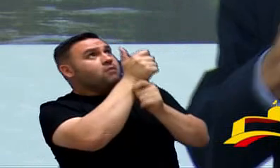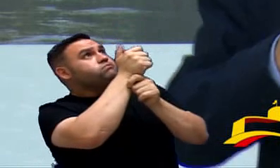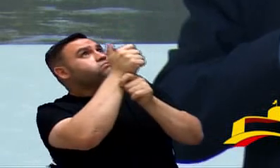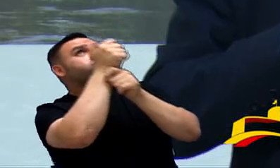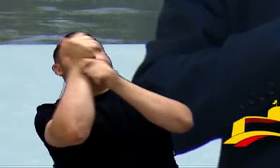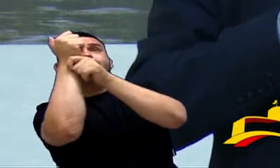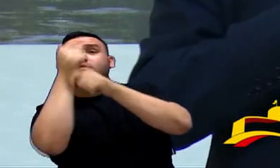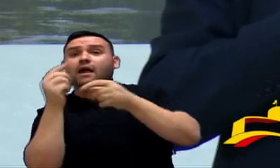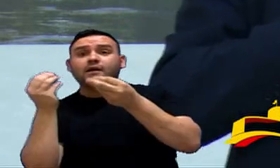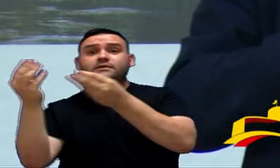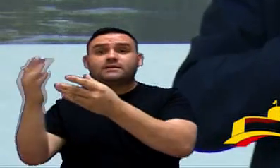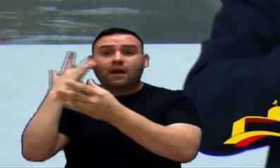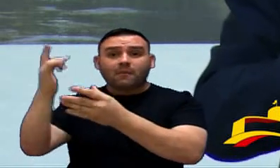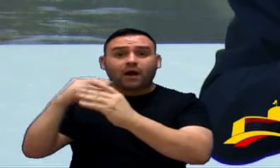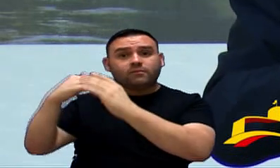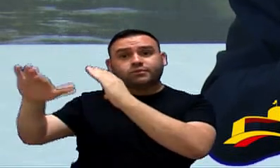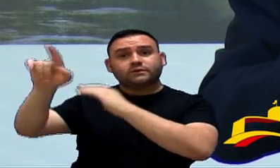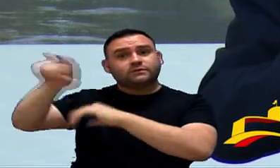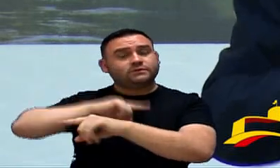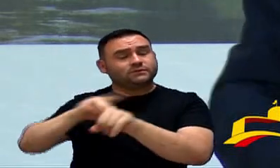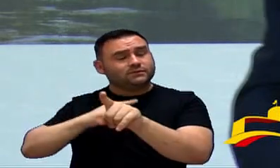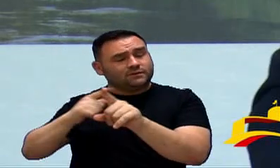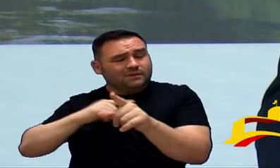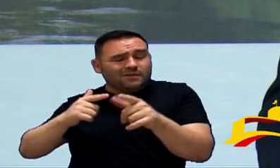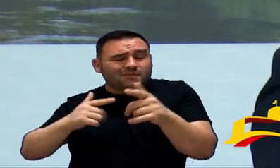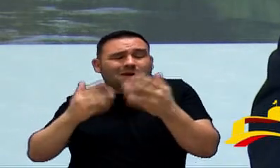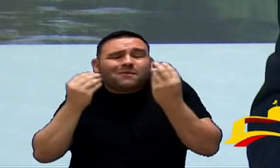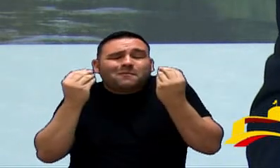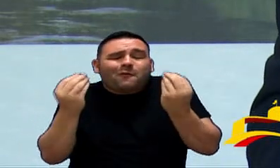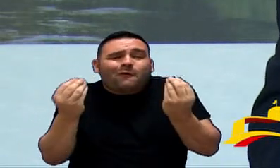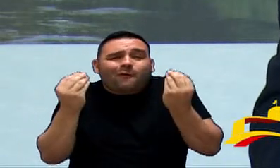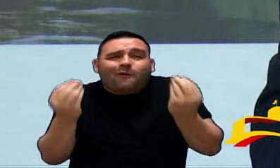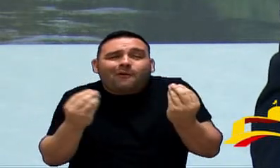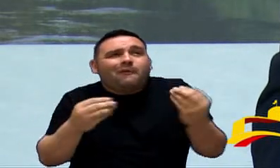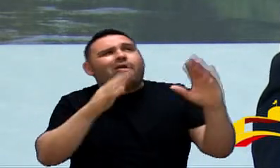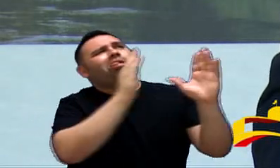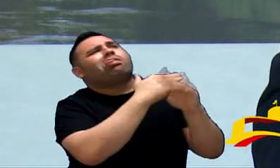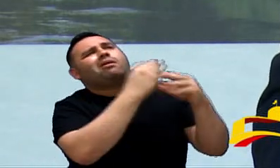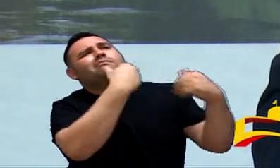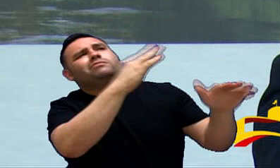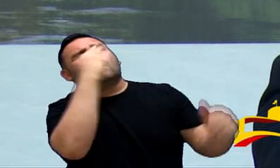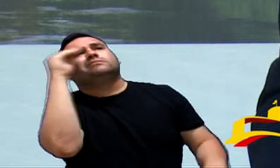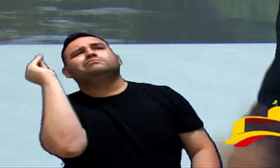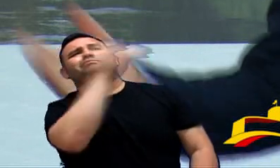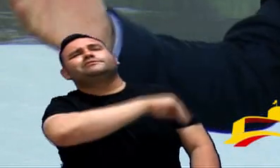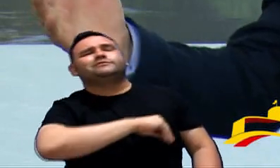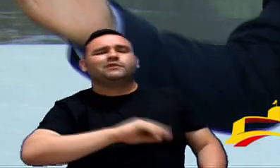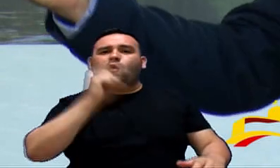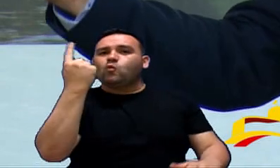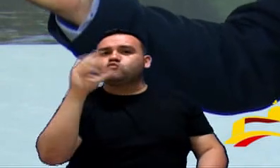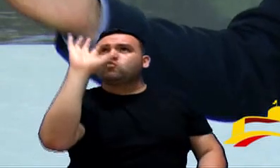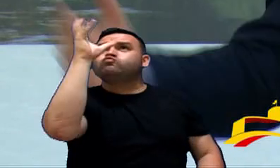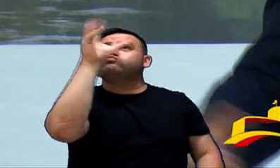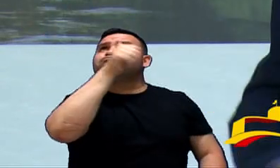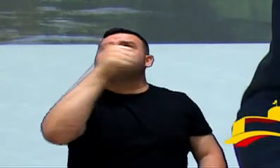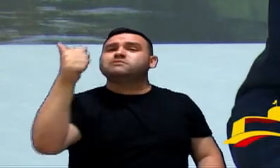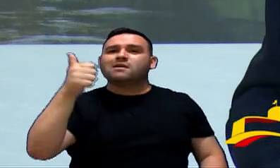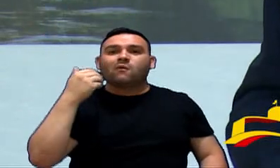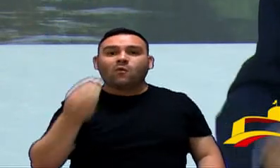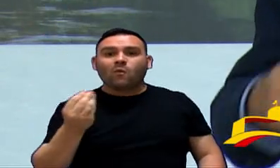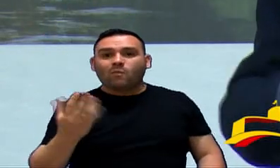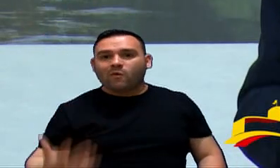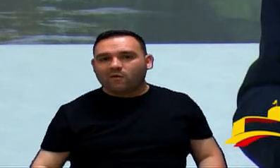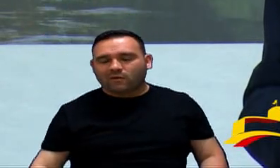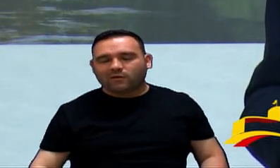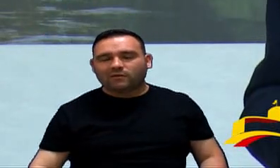dá andamento. Meu Deus, não tem lógica uma coisa dessa, gente. Troca 300 lâmpadas só ao contrato. Viu? Como que pode, né? É um absurdo.